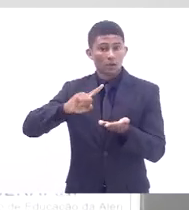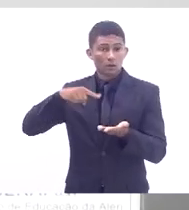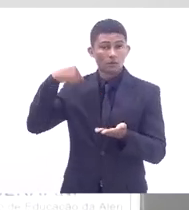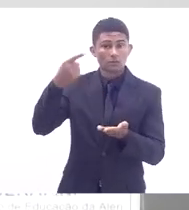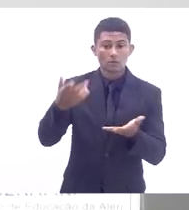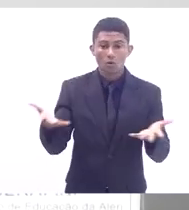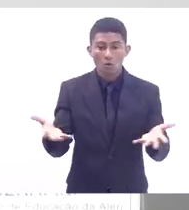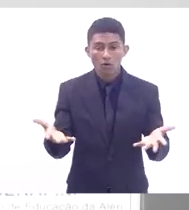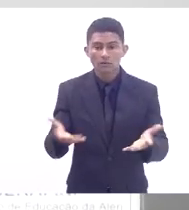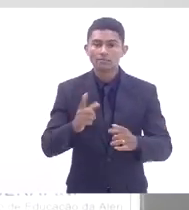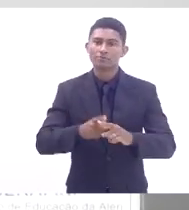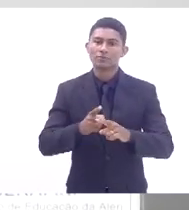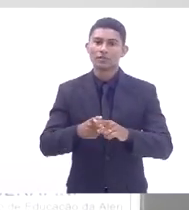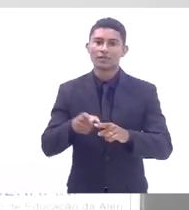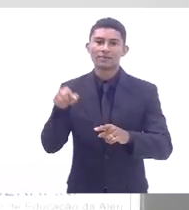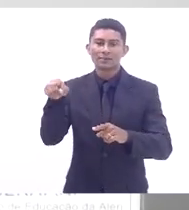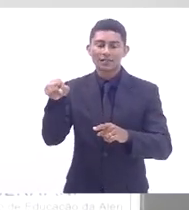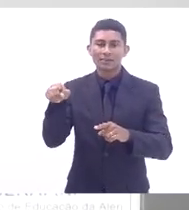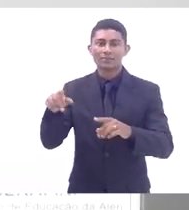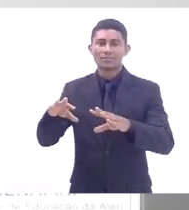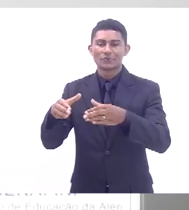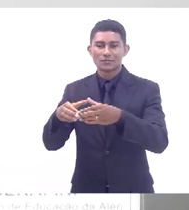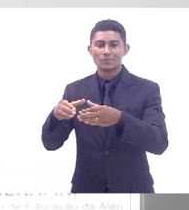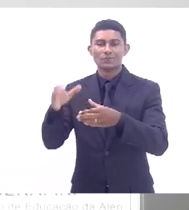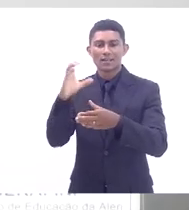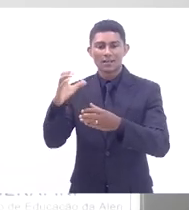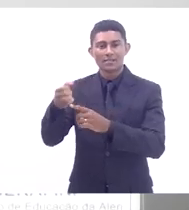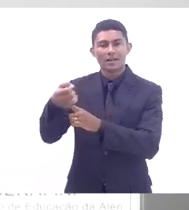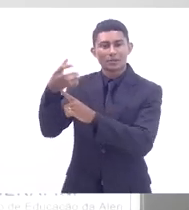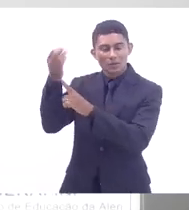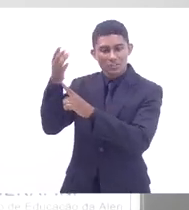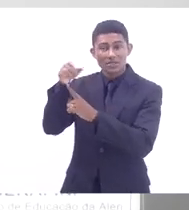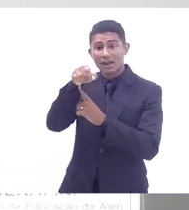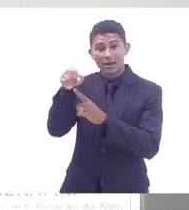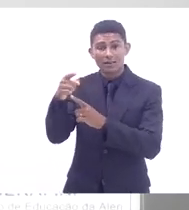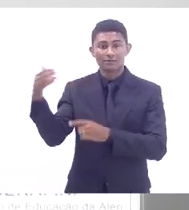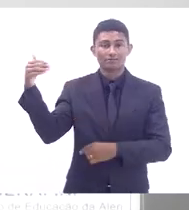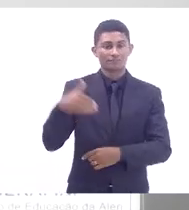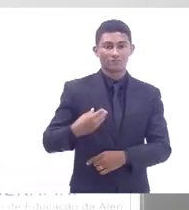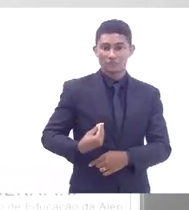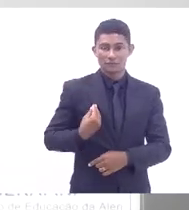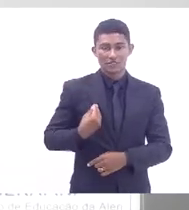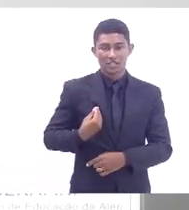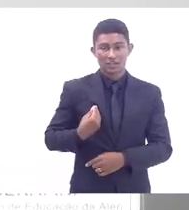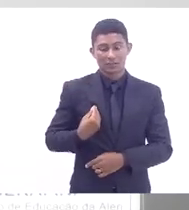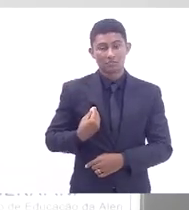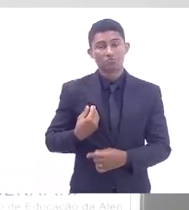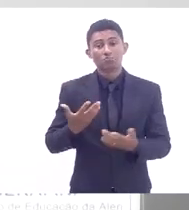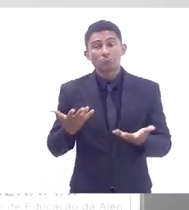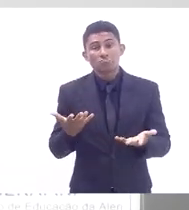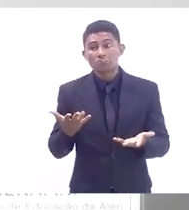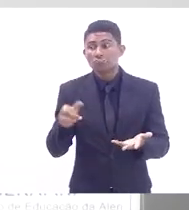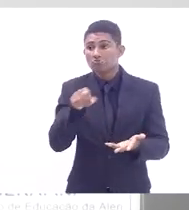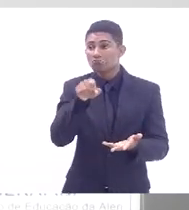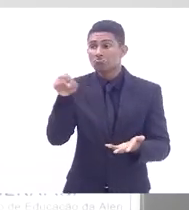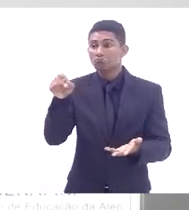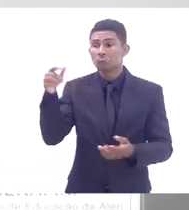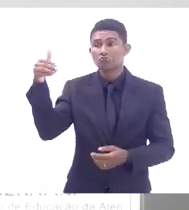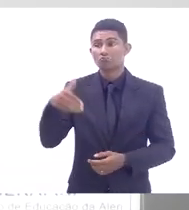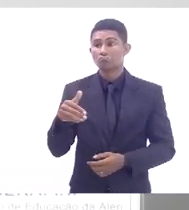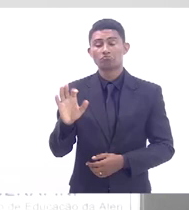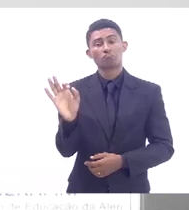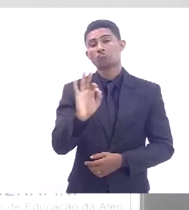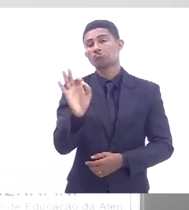de Ciência Tecnologia para que pudessem estar presentes e mesmo assim eles não se